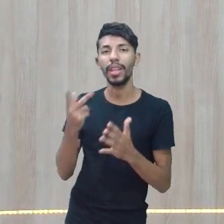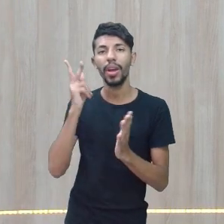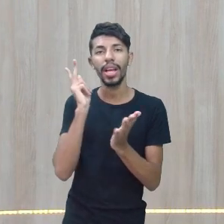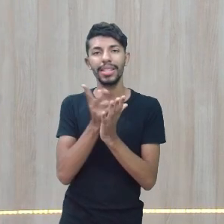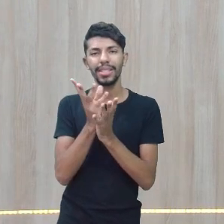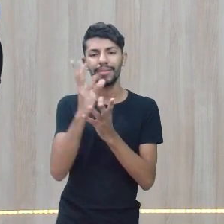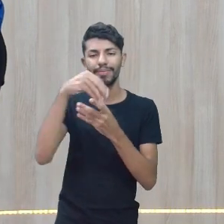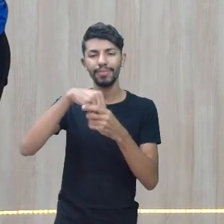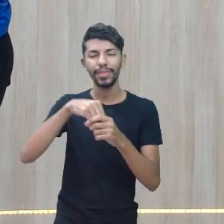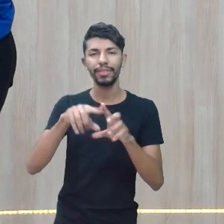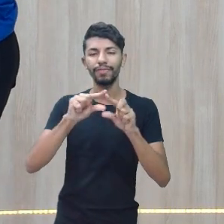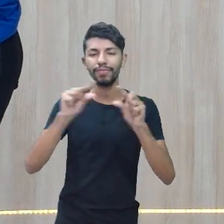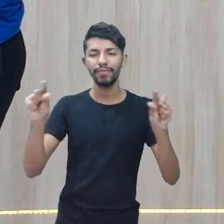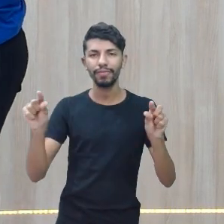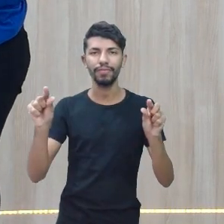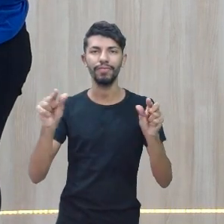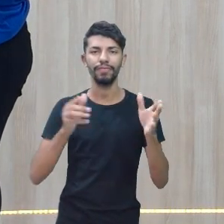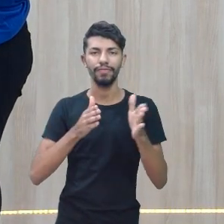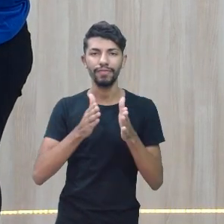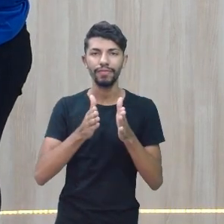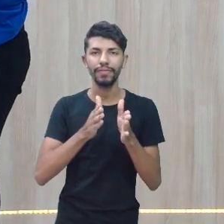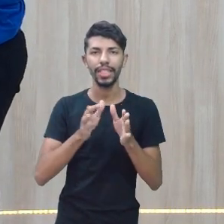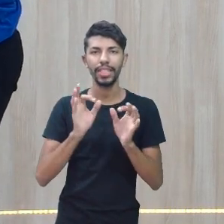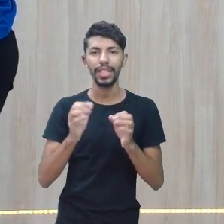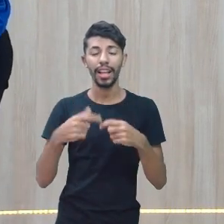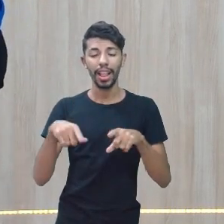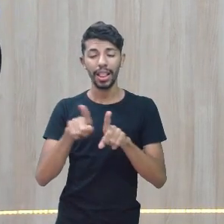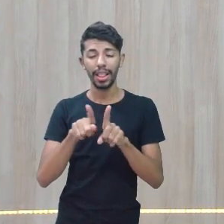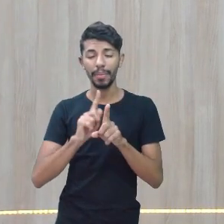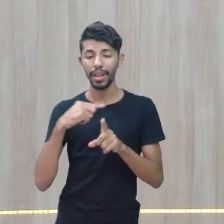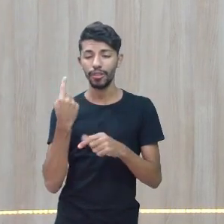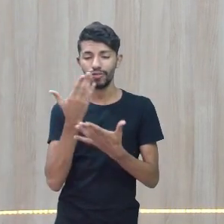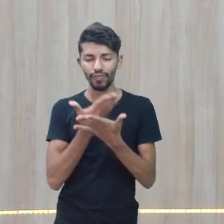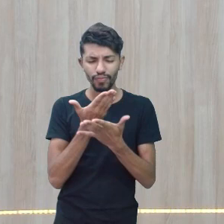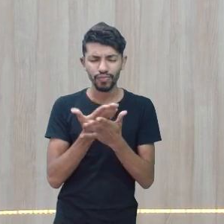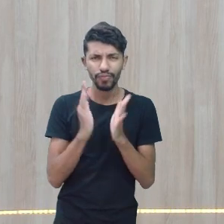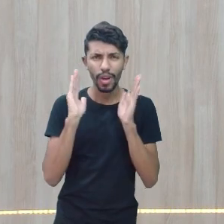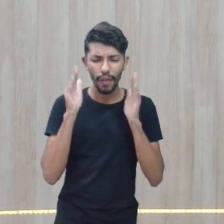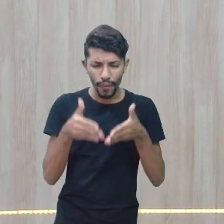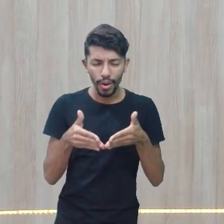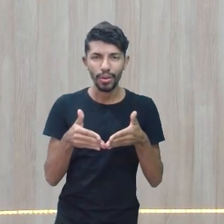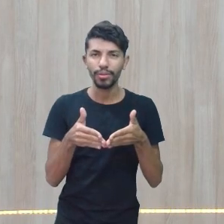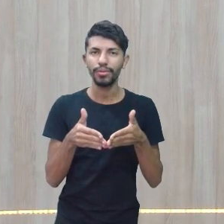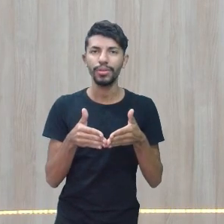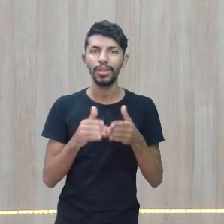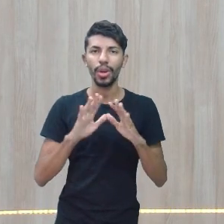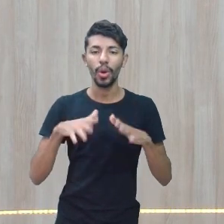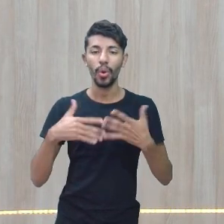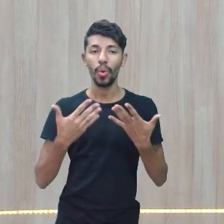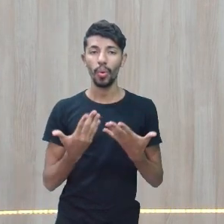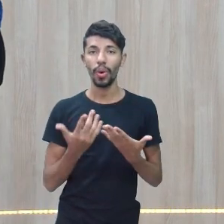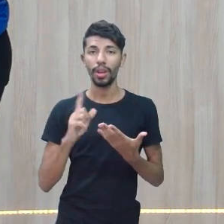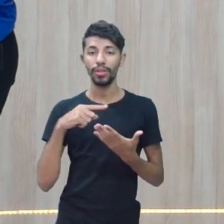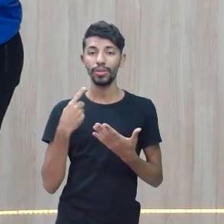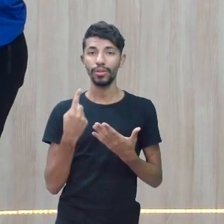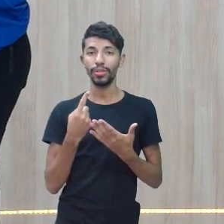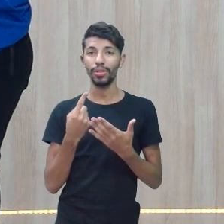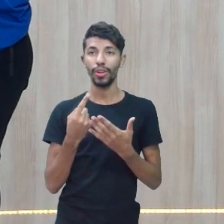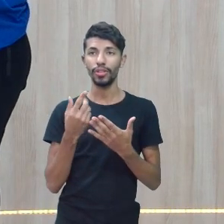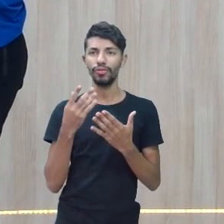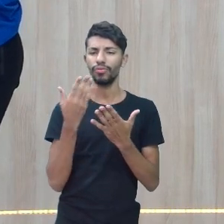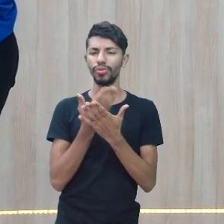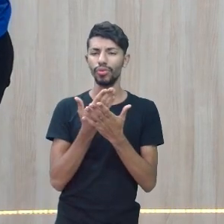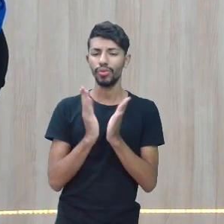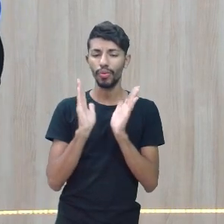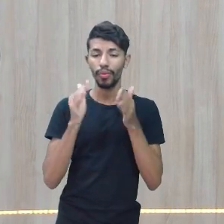nas orações, nos períodos, e estudamos isso quando vimos o que é morfologia, que é